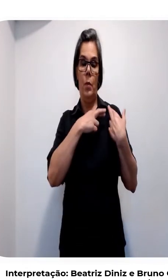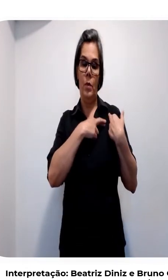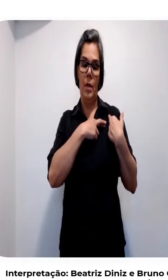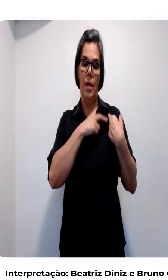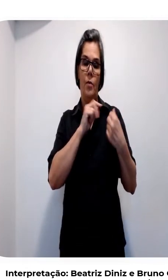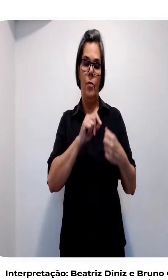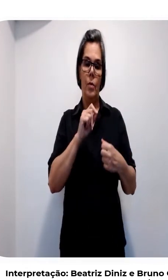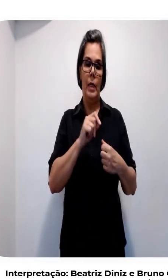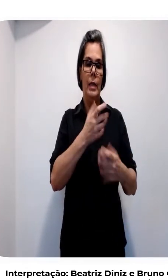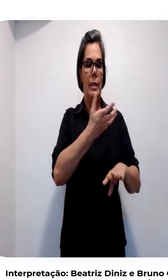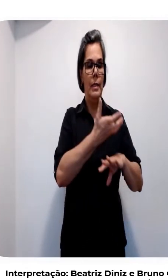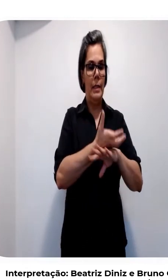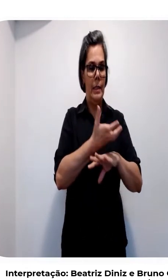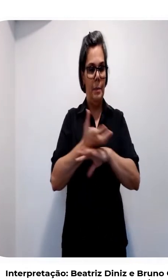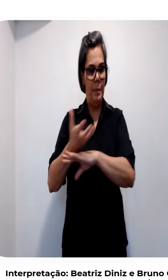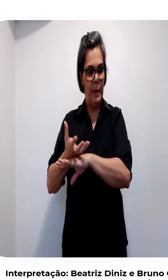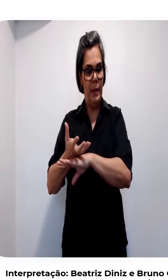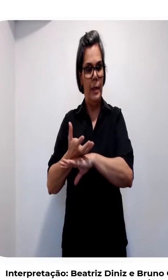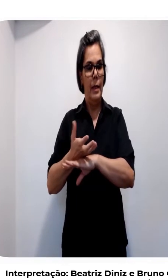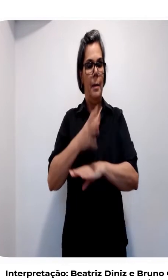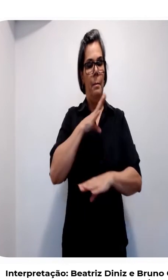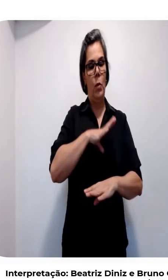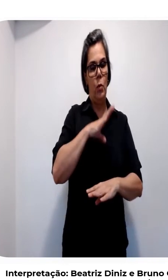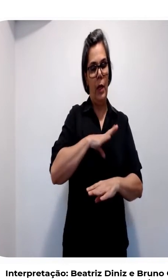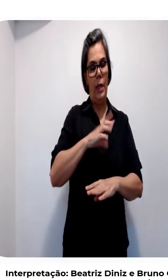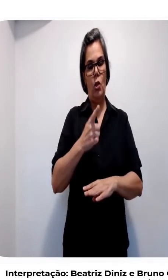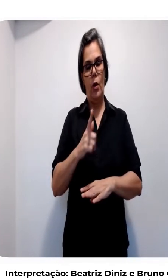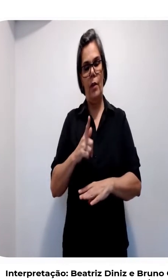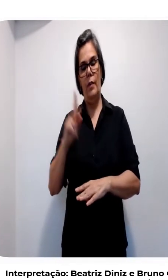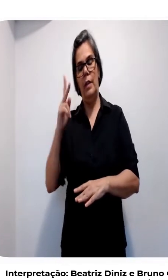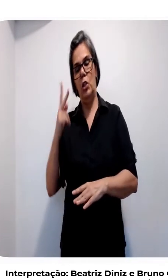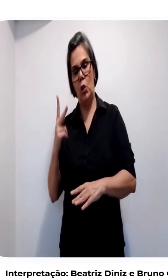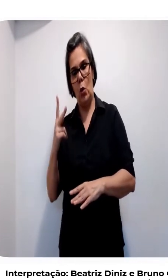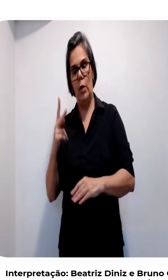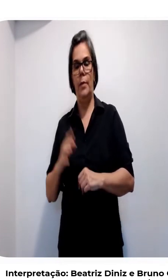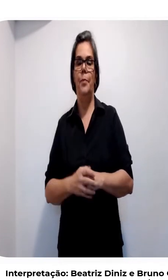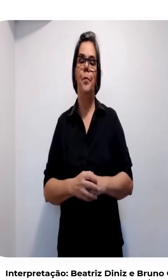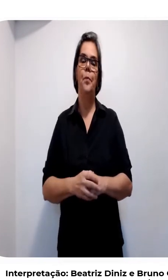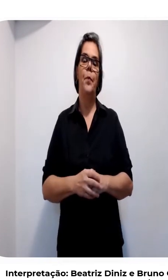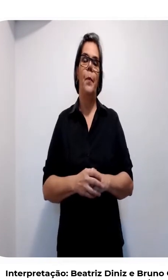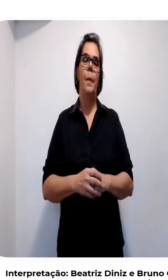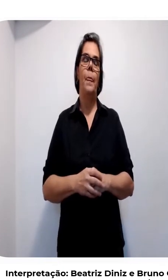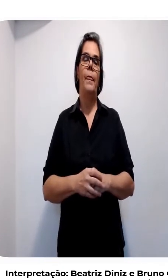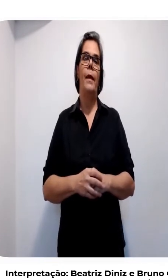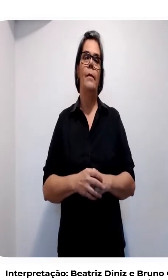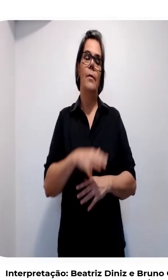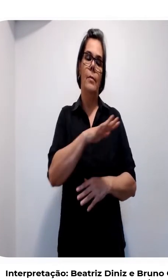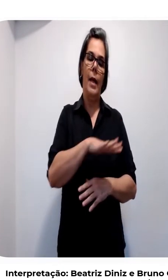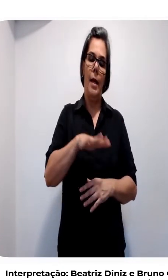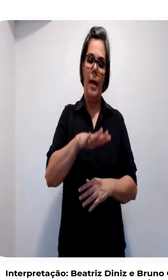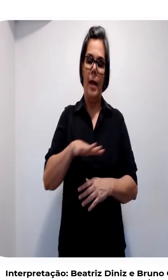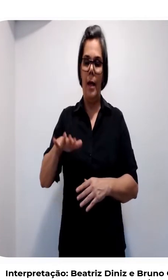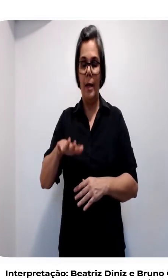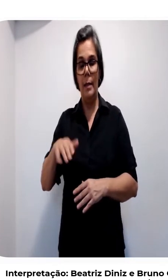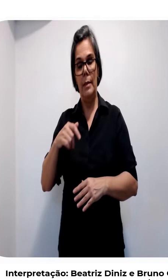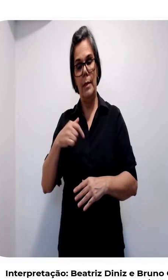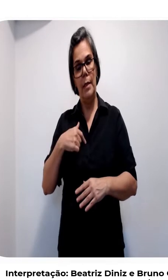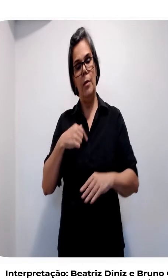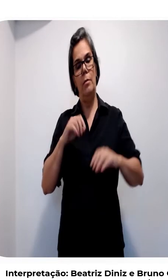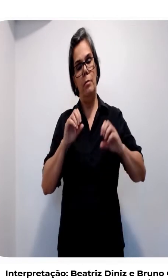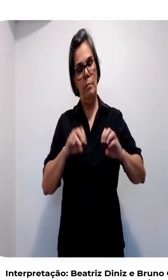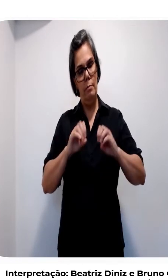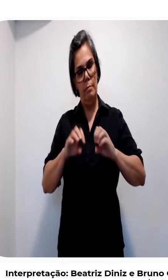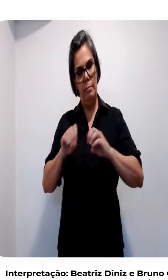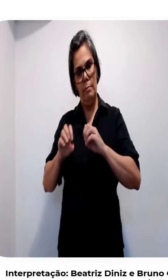e história. Então, essas têm sido as áreas que eu tenho mais trabalhado com os alunos mesmo. E eu